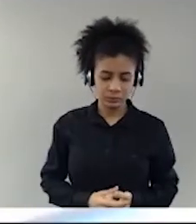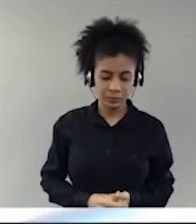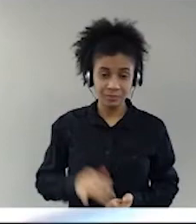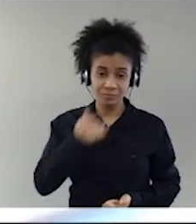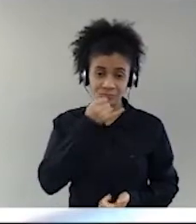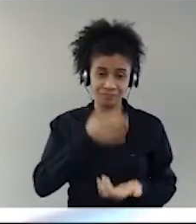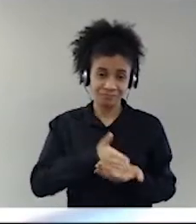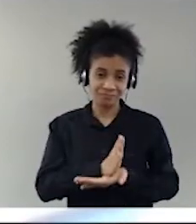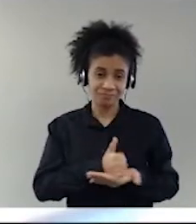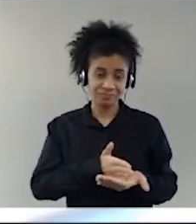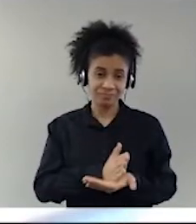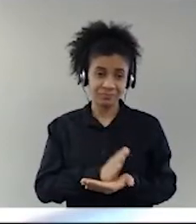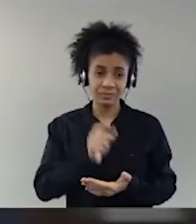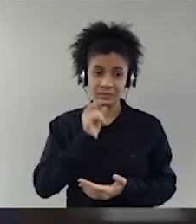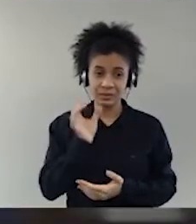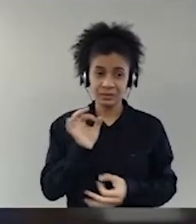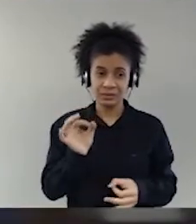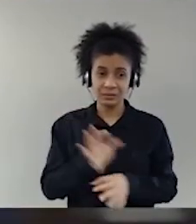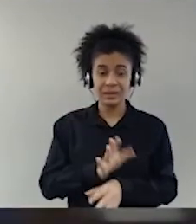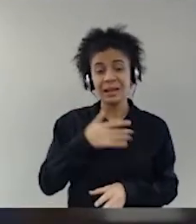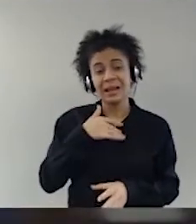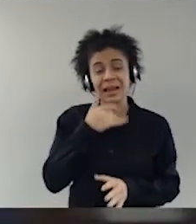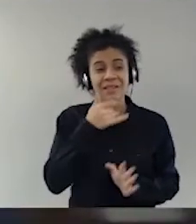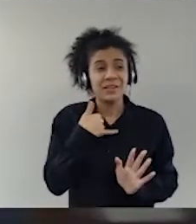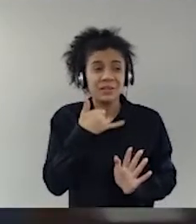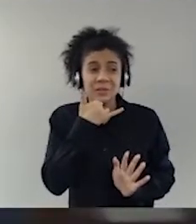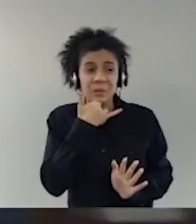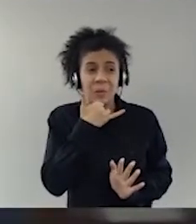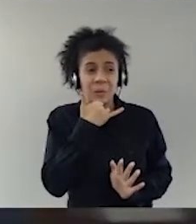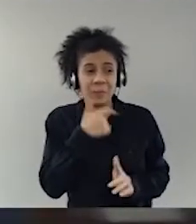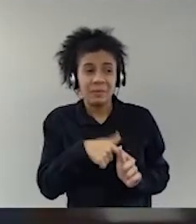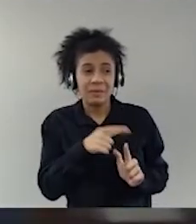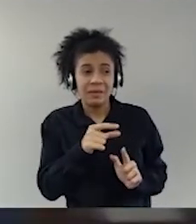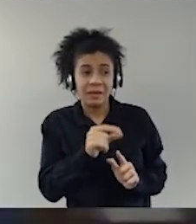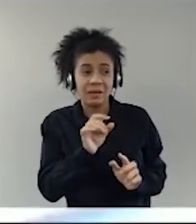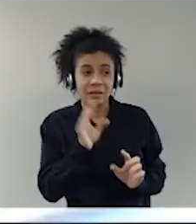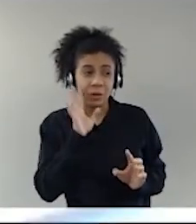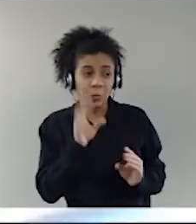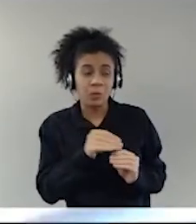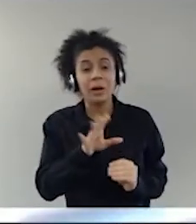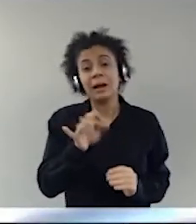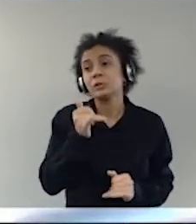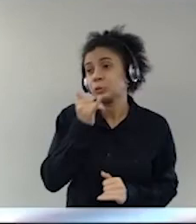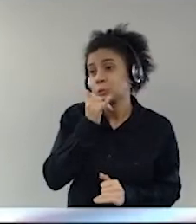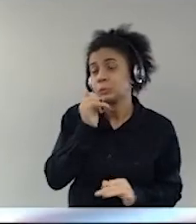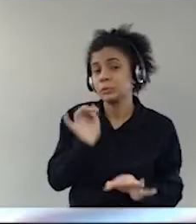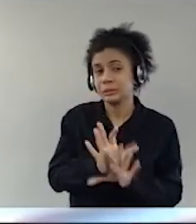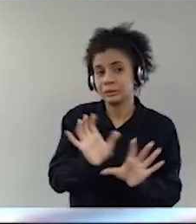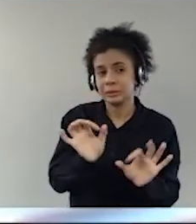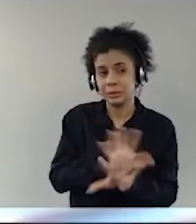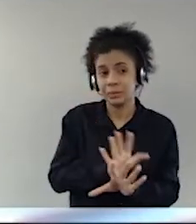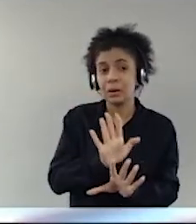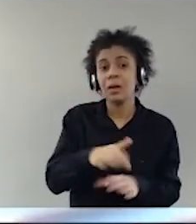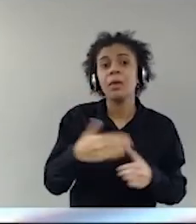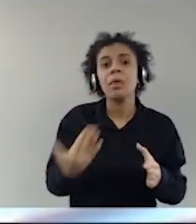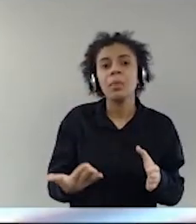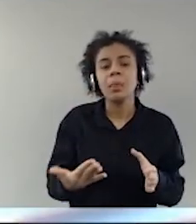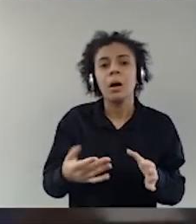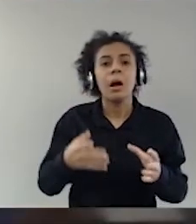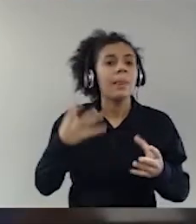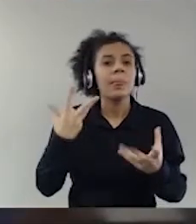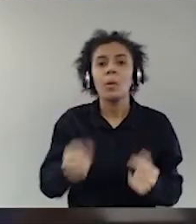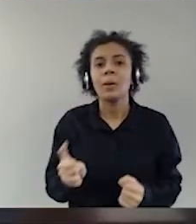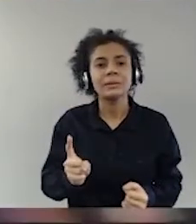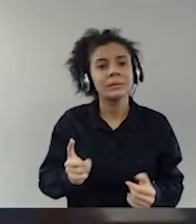chato aqui. Estou terminando, presidente. Estou terminando. Para a conclusão. Então, terminando. E essa liminar foi